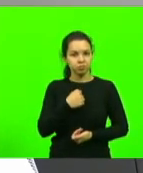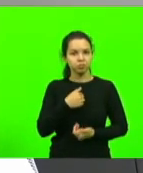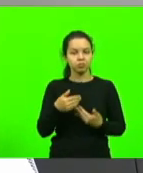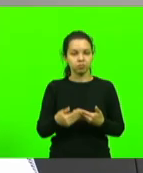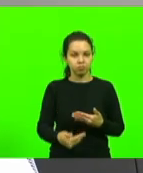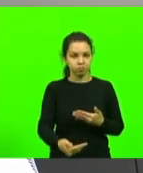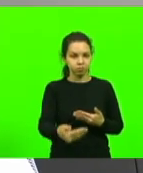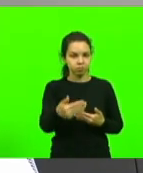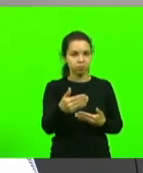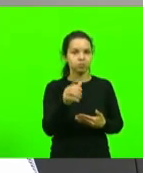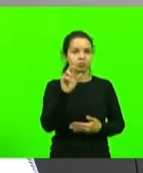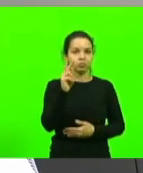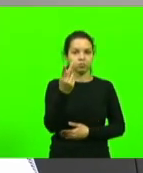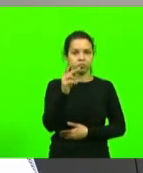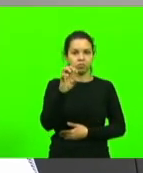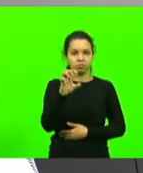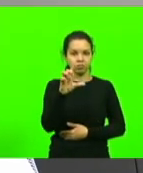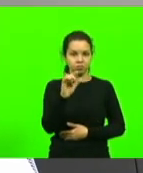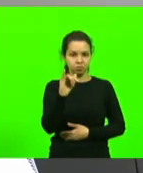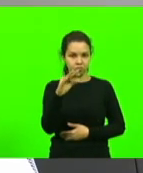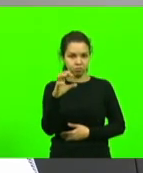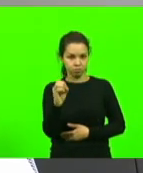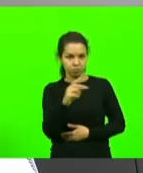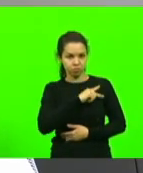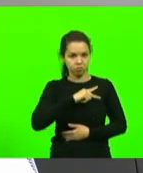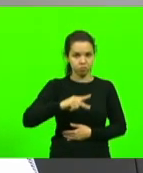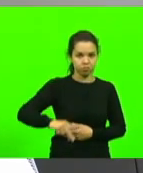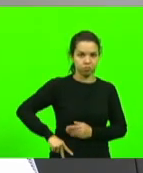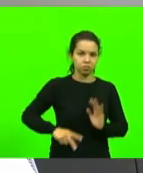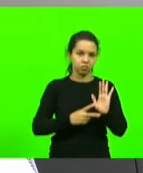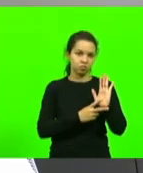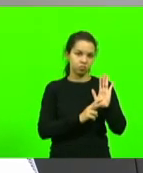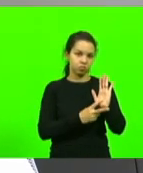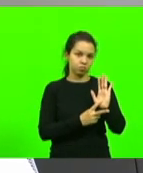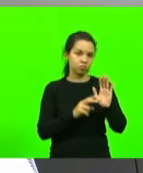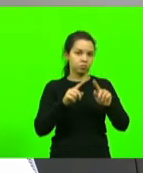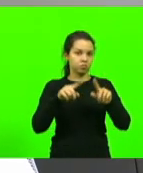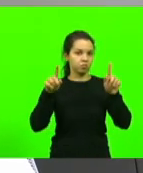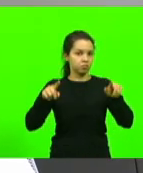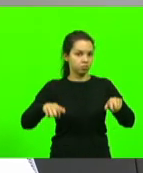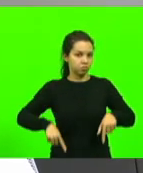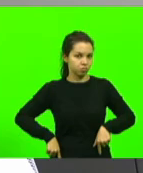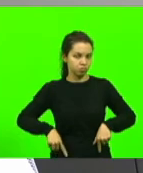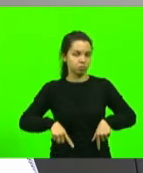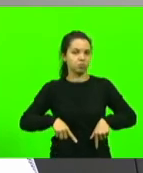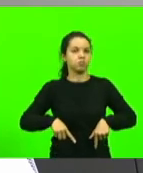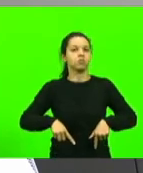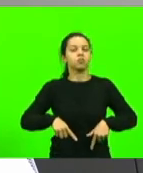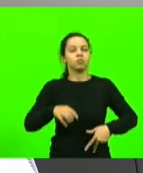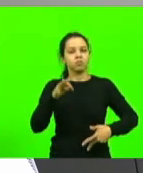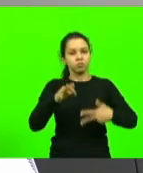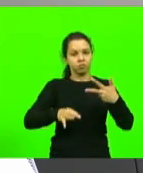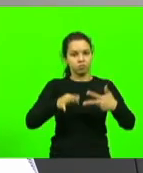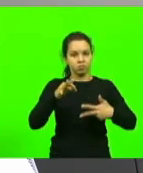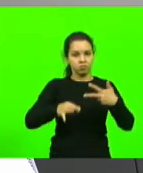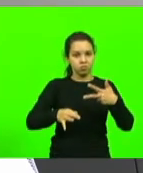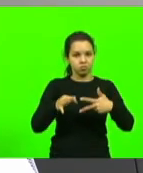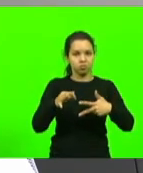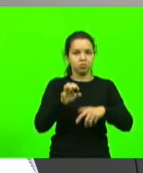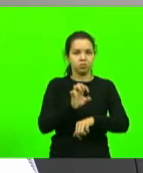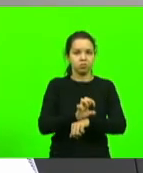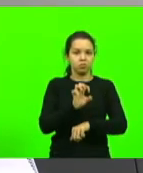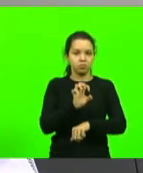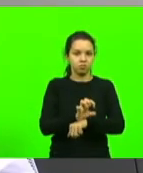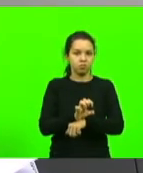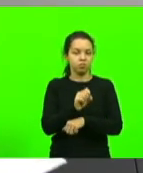puerta Neto que é o presidente do Sindicato dos Servidores do Poder Judiciário do Estado de Santa Catarina